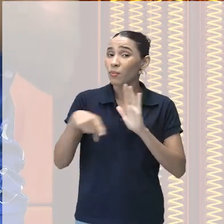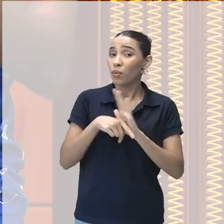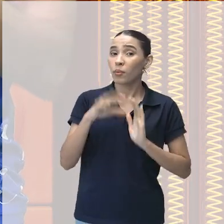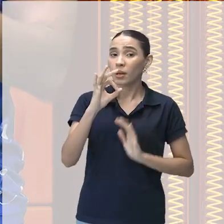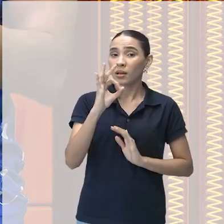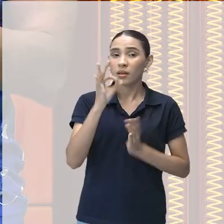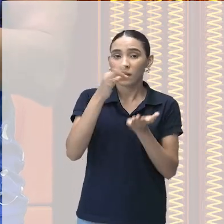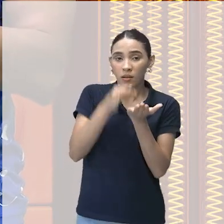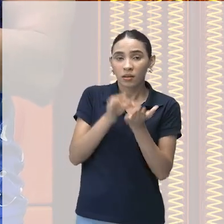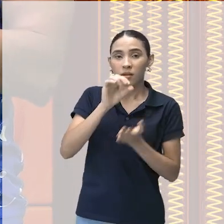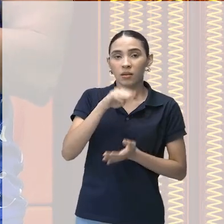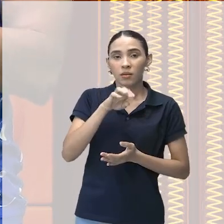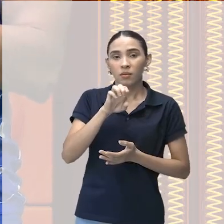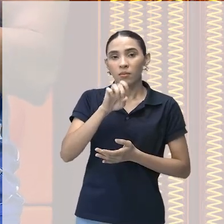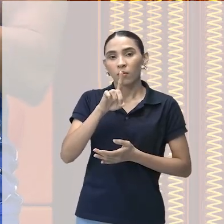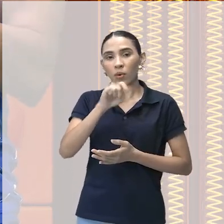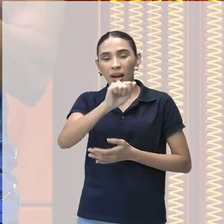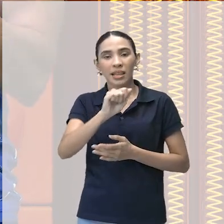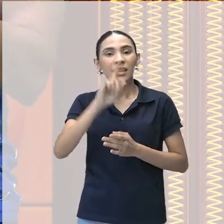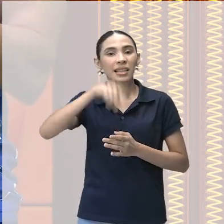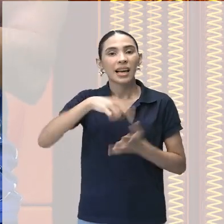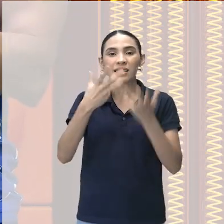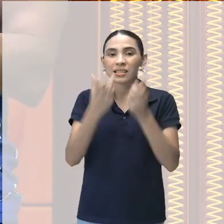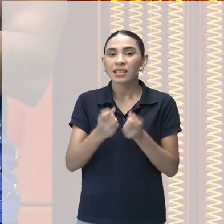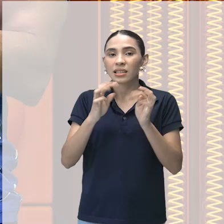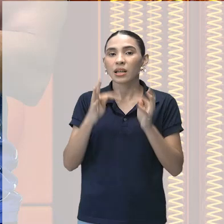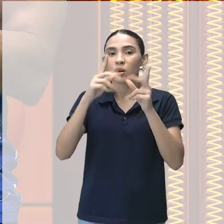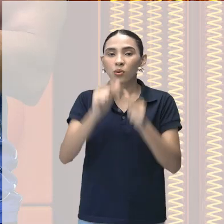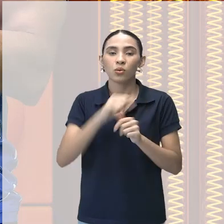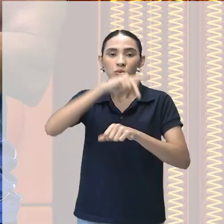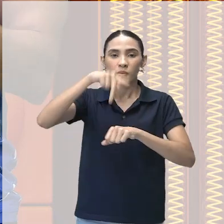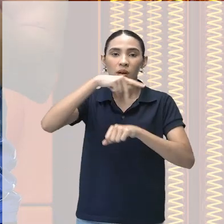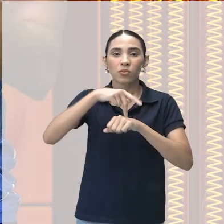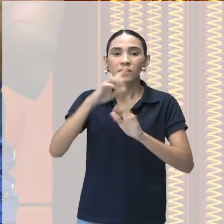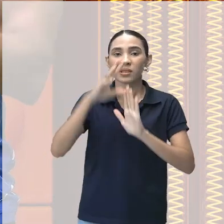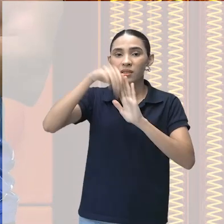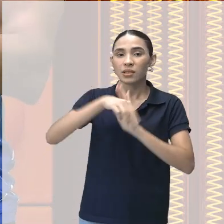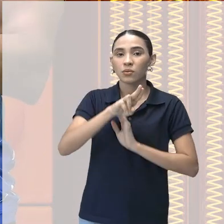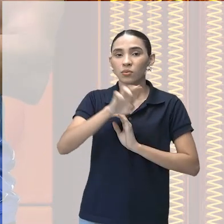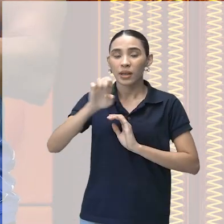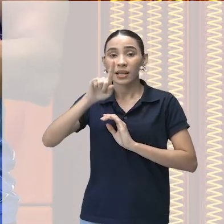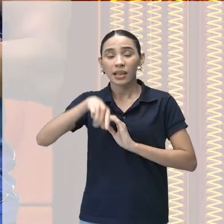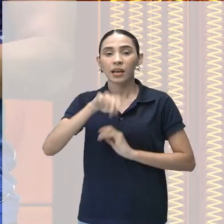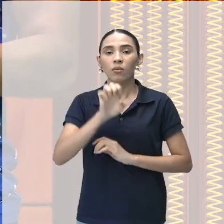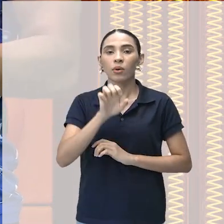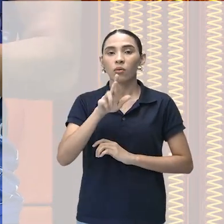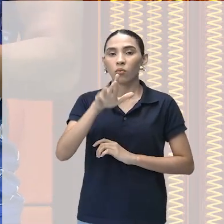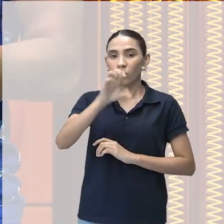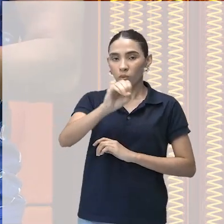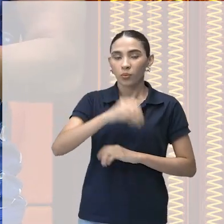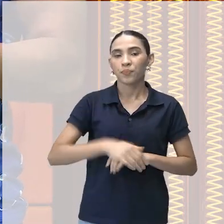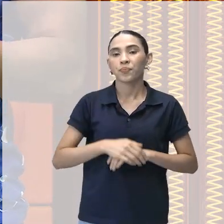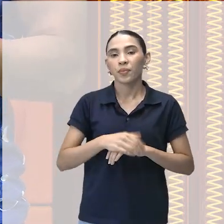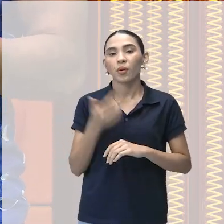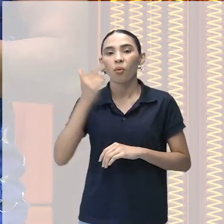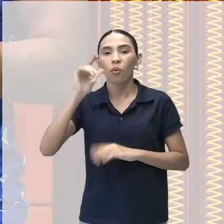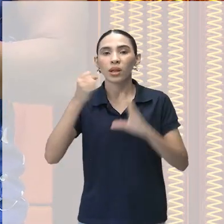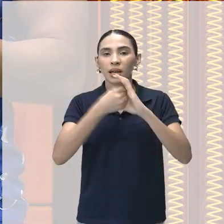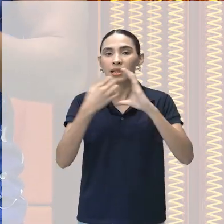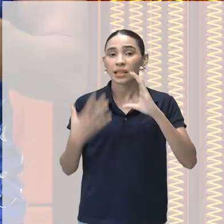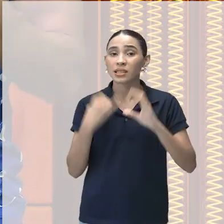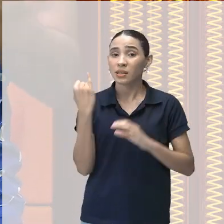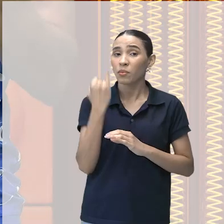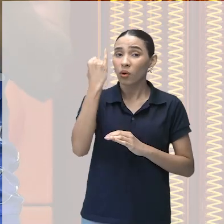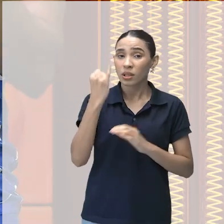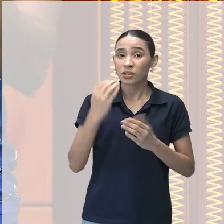que é adotada ali por quase todos os países que compõem o bloco União Europeia, que é o euro, certo? Outro ponto que é questão de